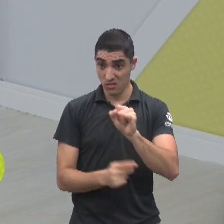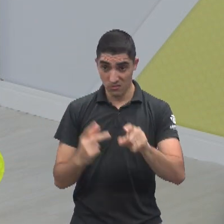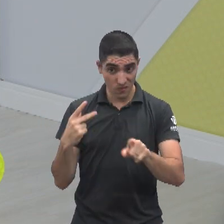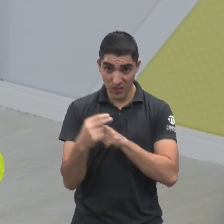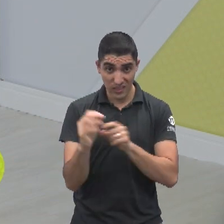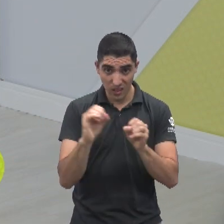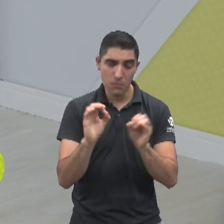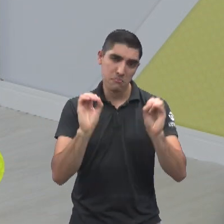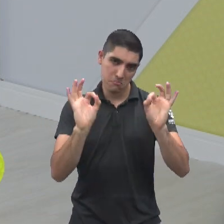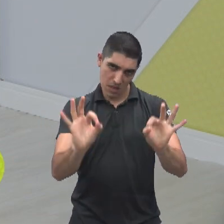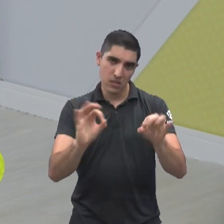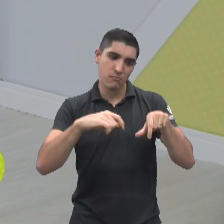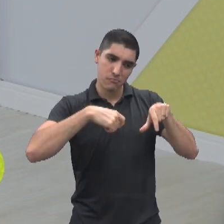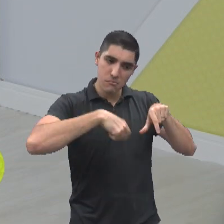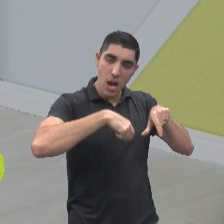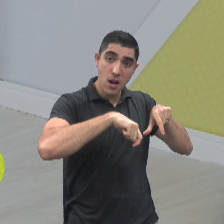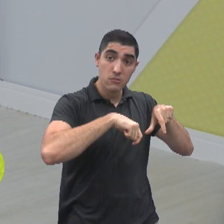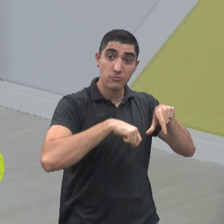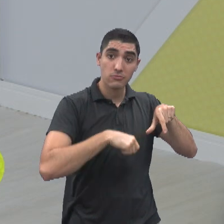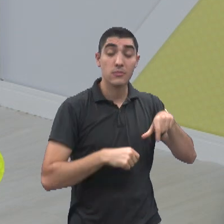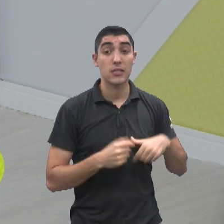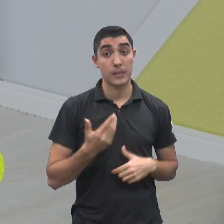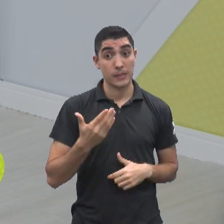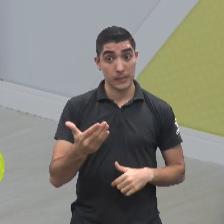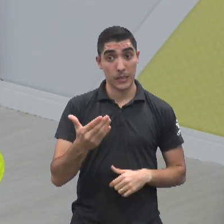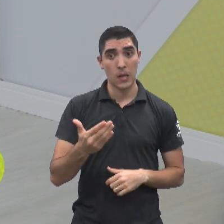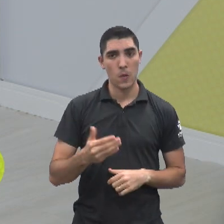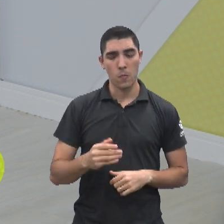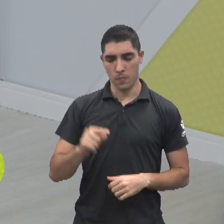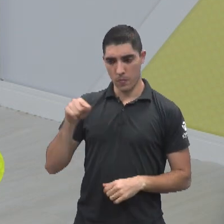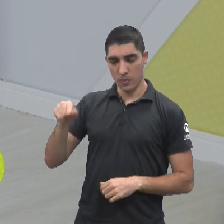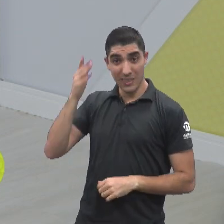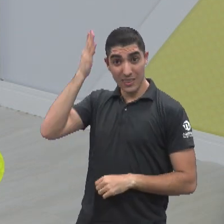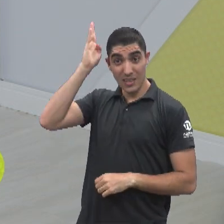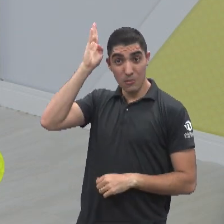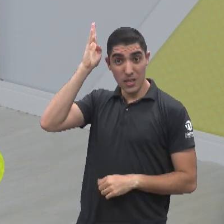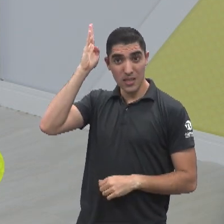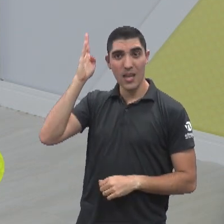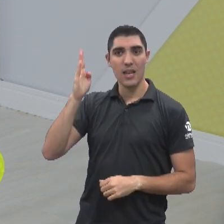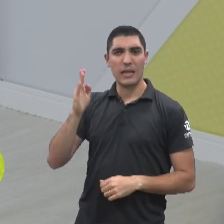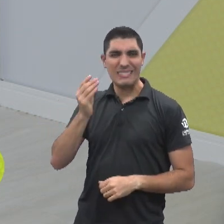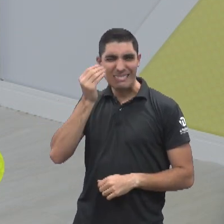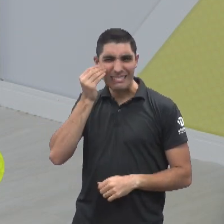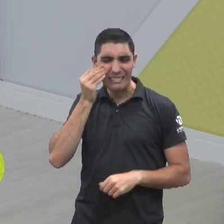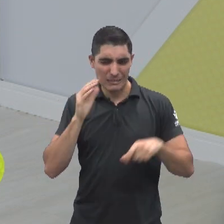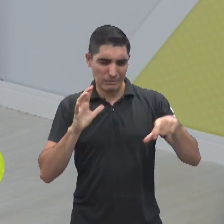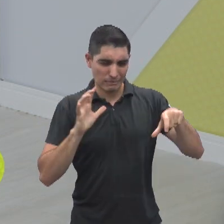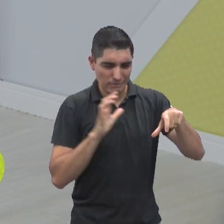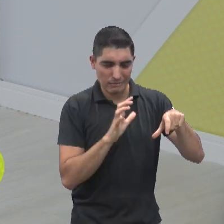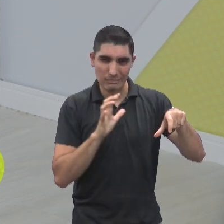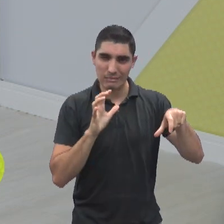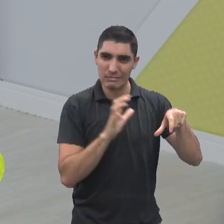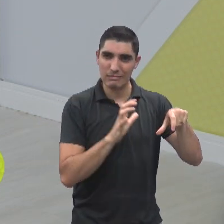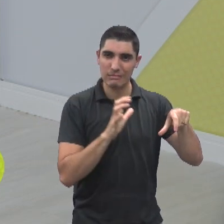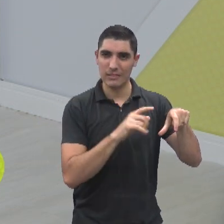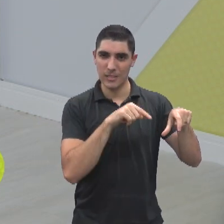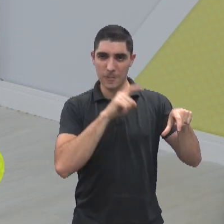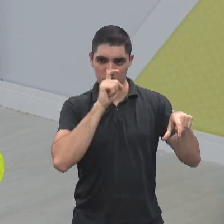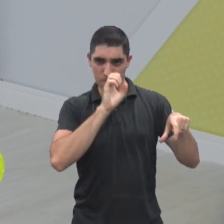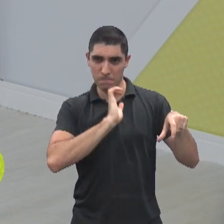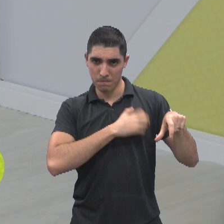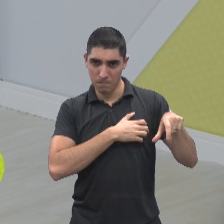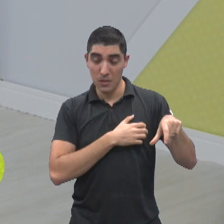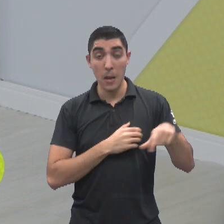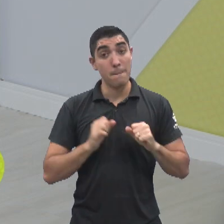teremos pênaltis. Consequentemente, o Taubaté tendo que ir para cima do São José, pode abrir